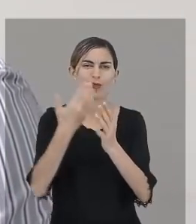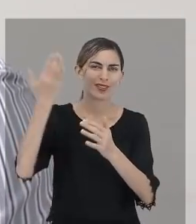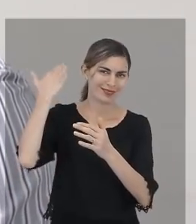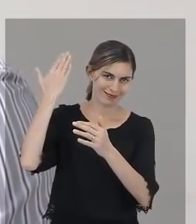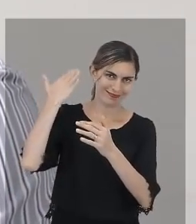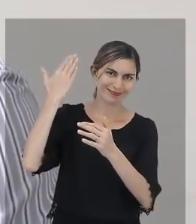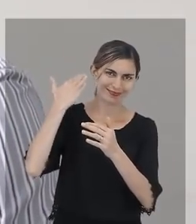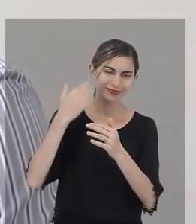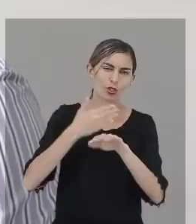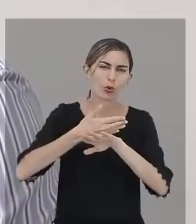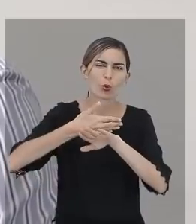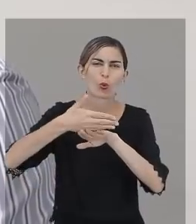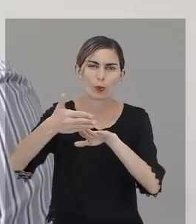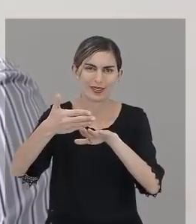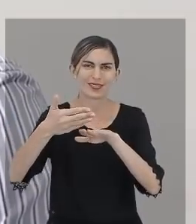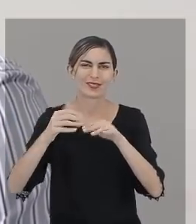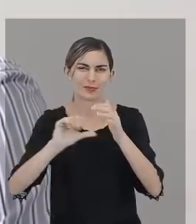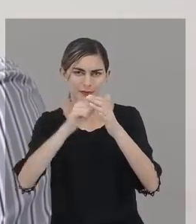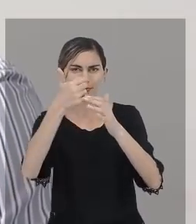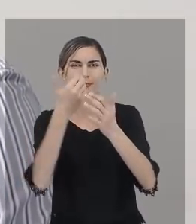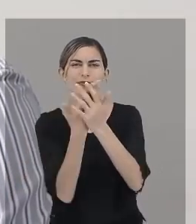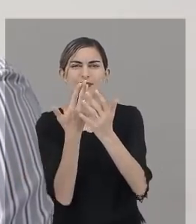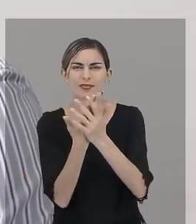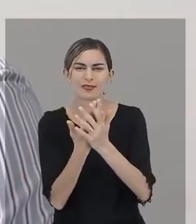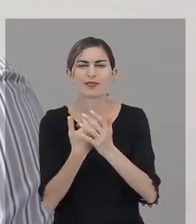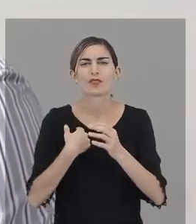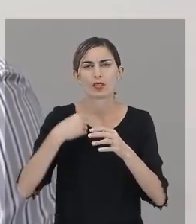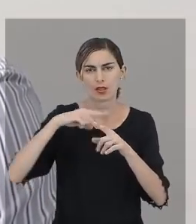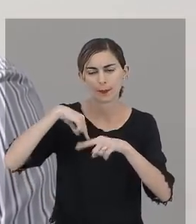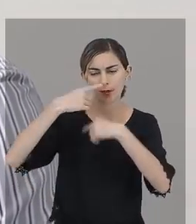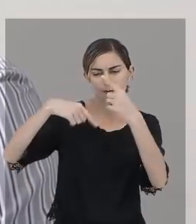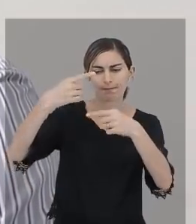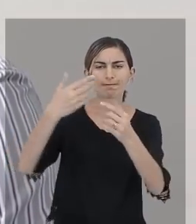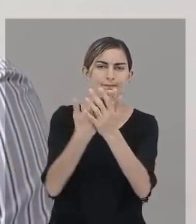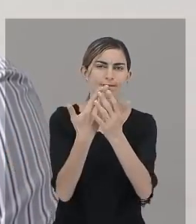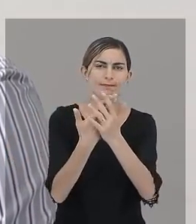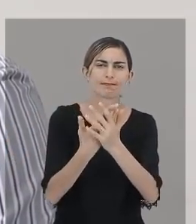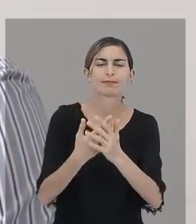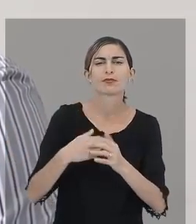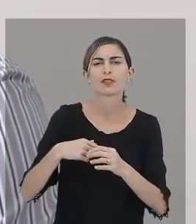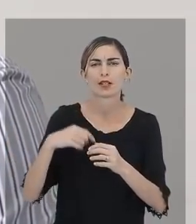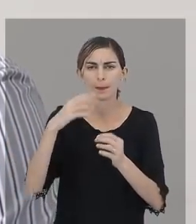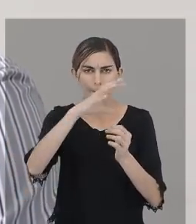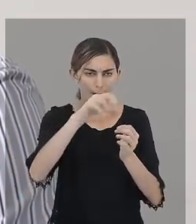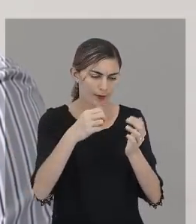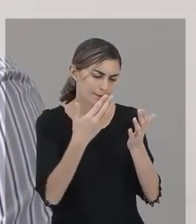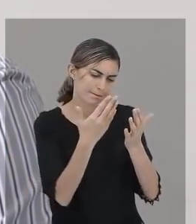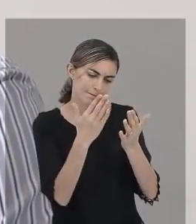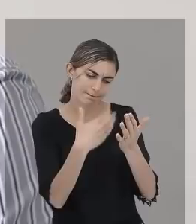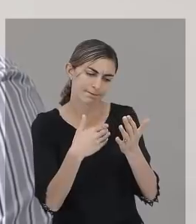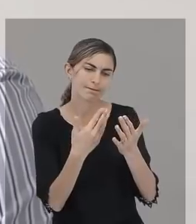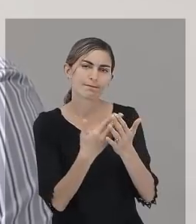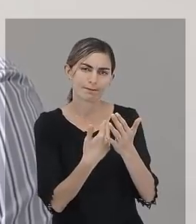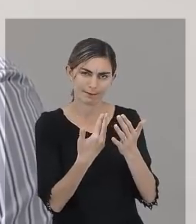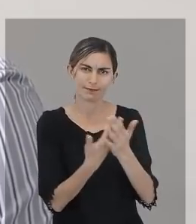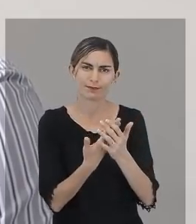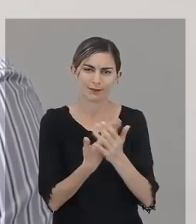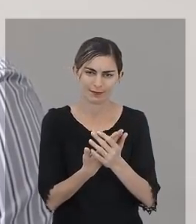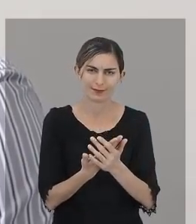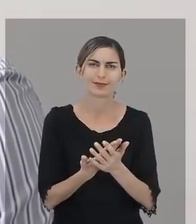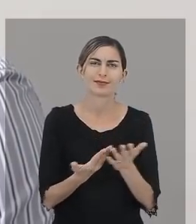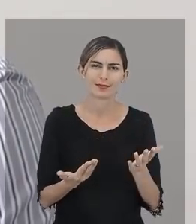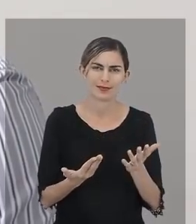anterior, certo? Que a gente começou na primeira aula, deu sequência na aula anterior, pegue ela e